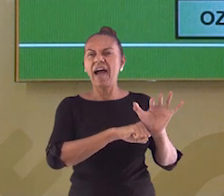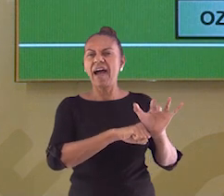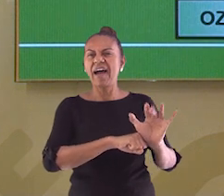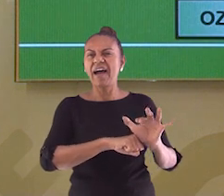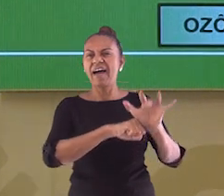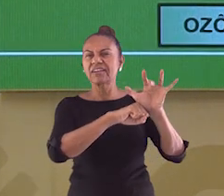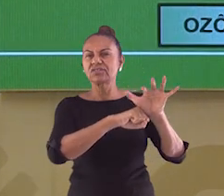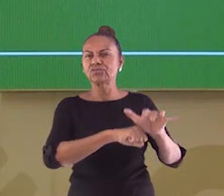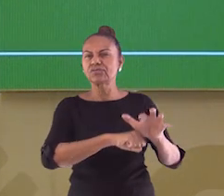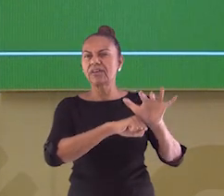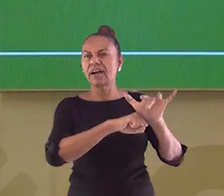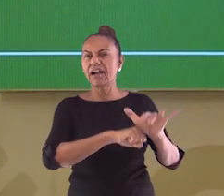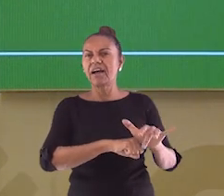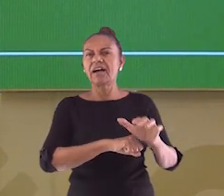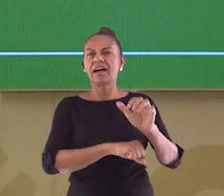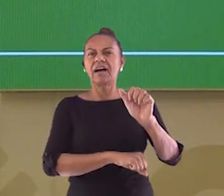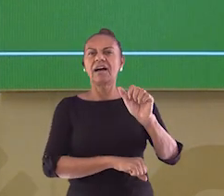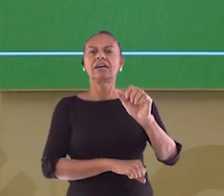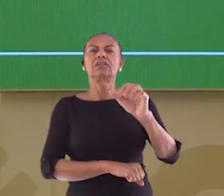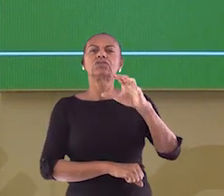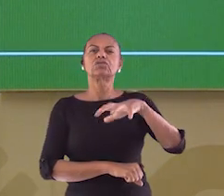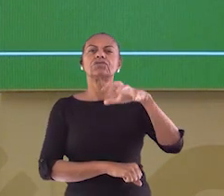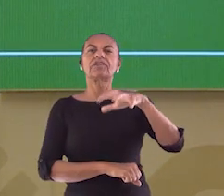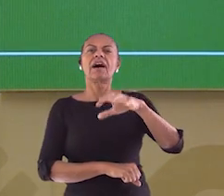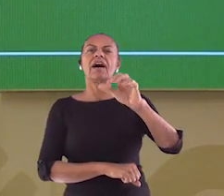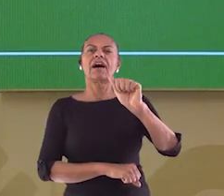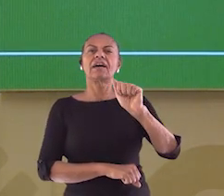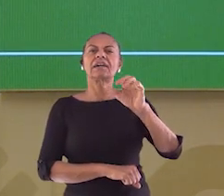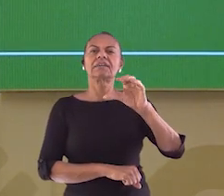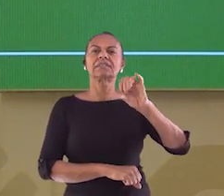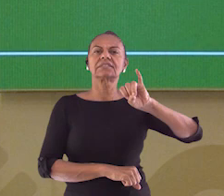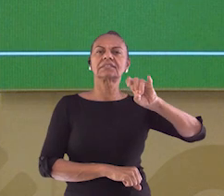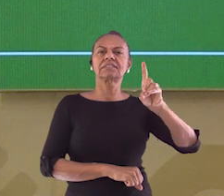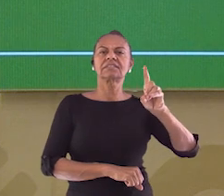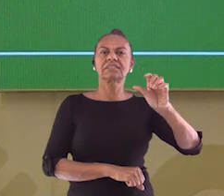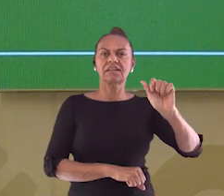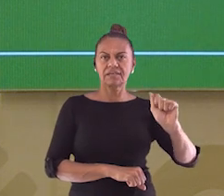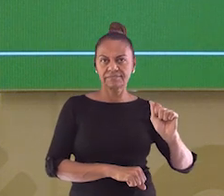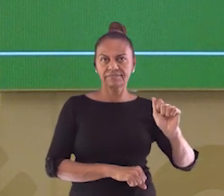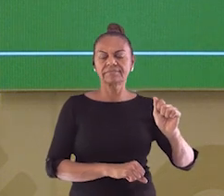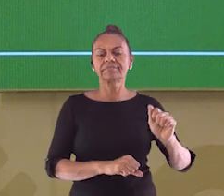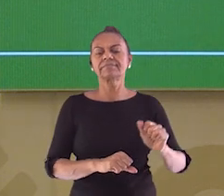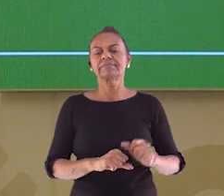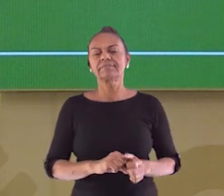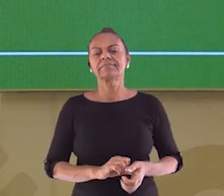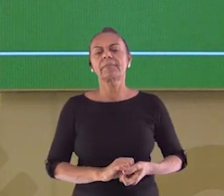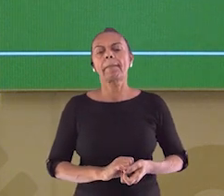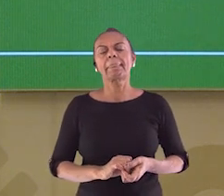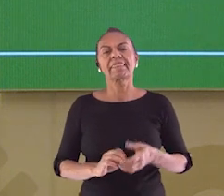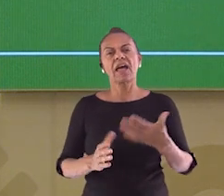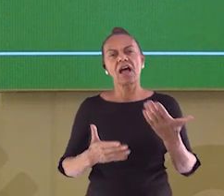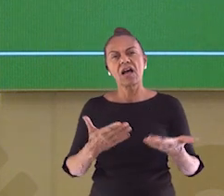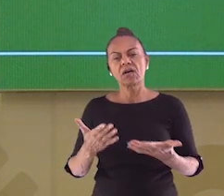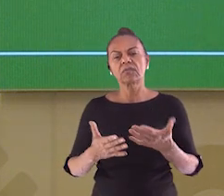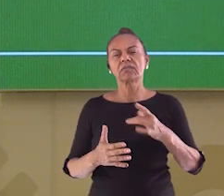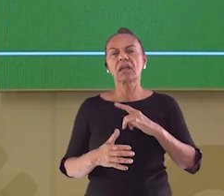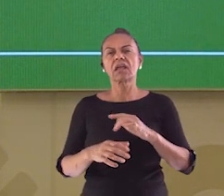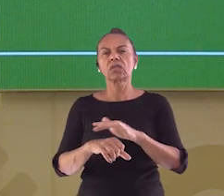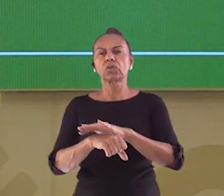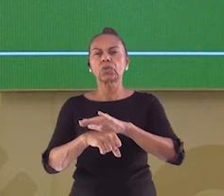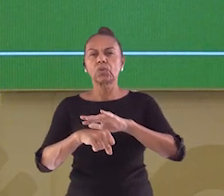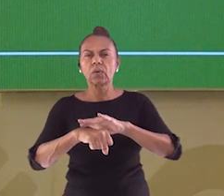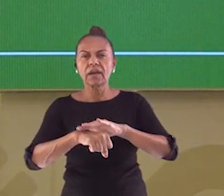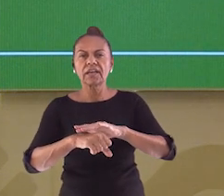ar. No entanto, a tecnologia atual nos permite utilizar este gás no tratamento de algumas